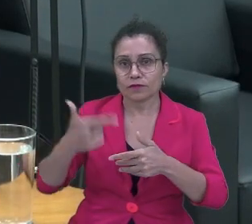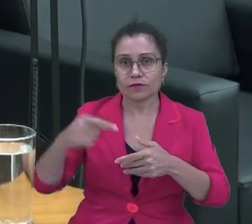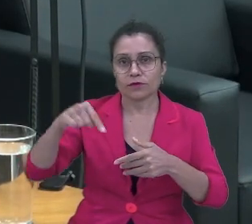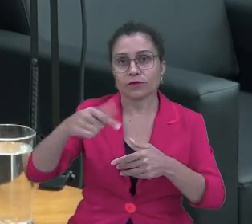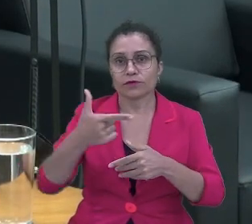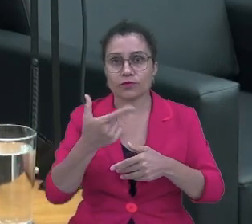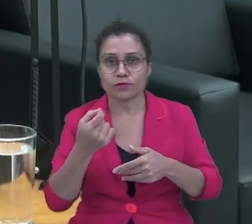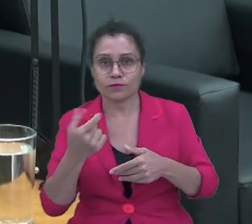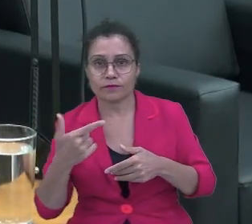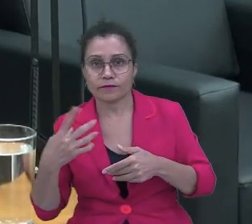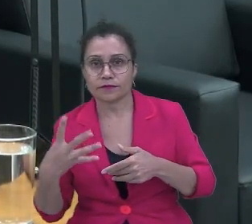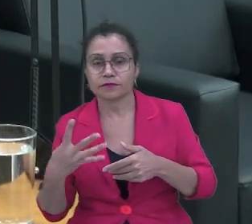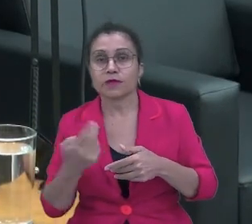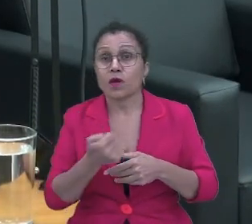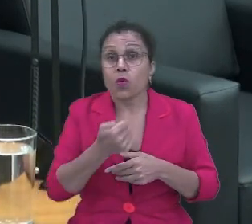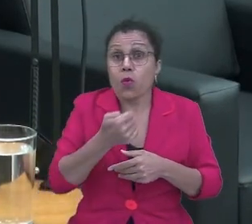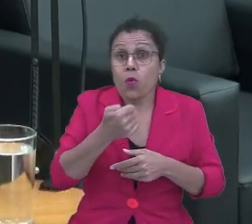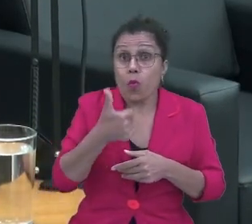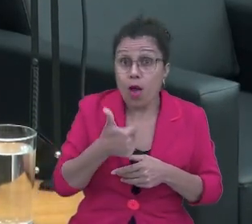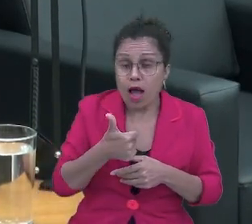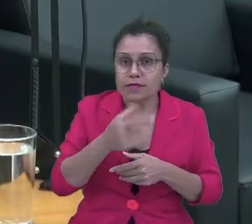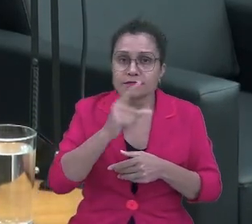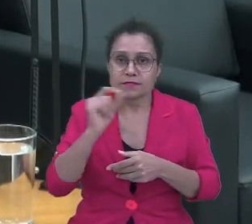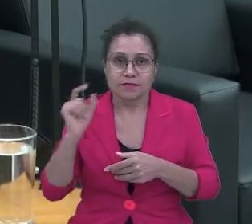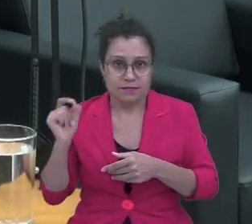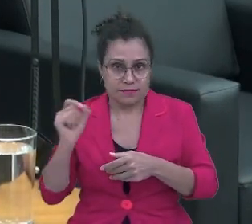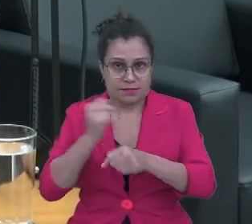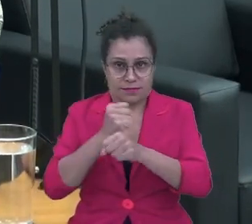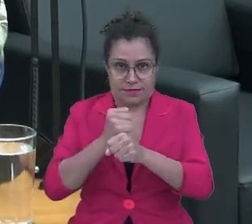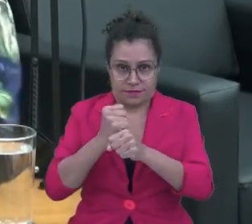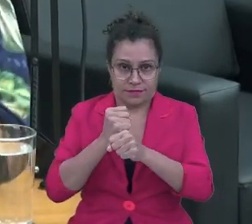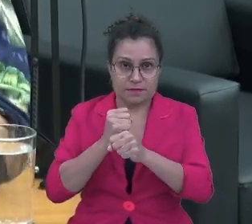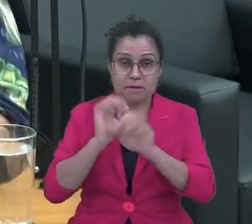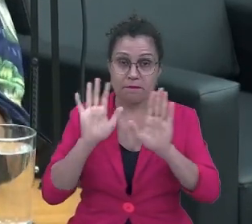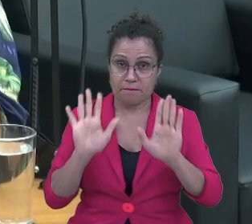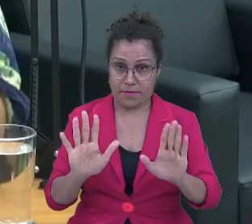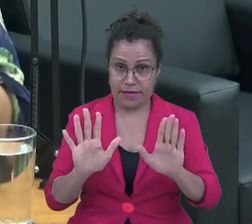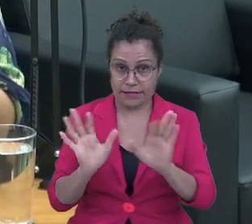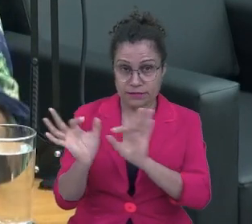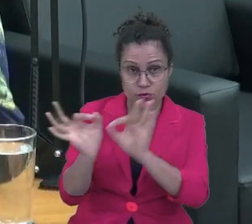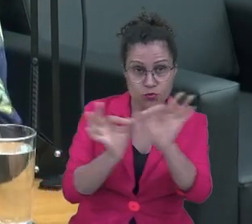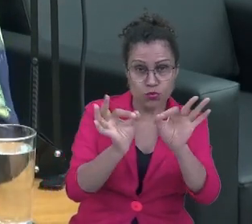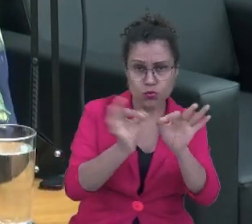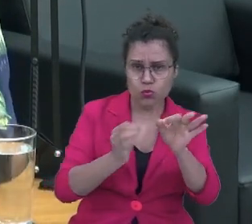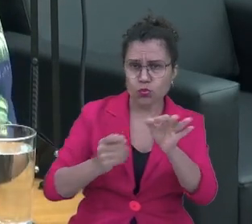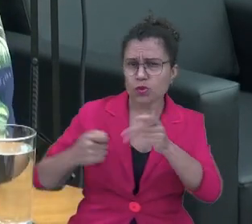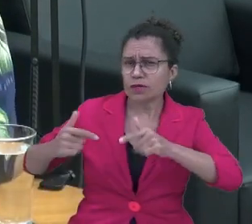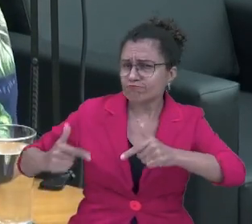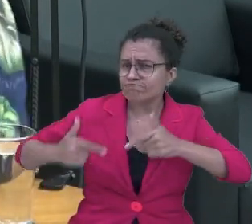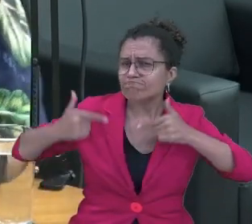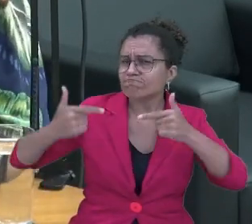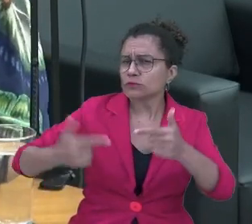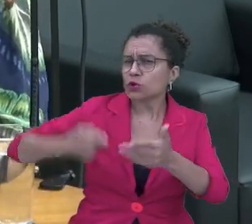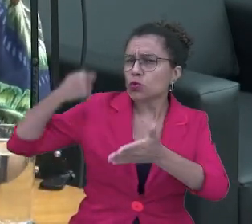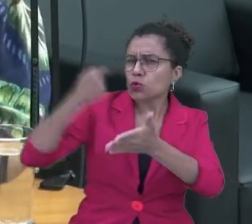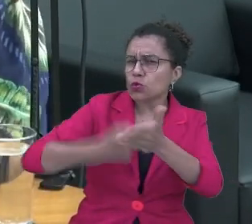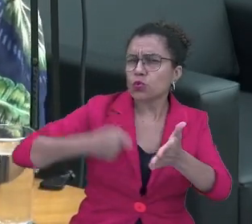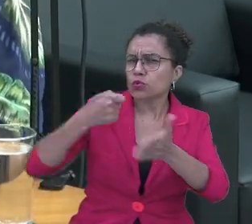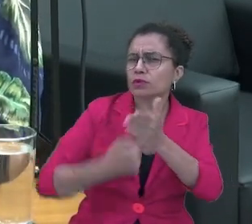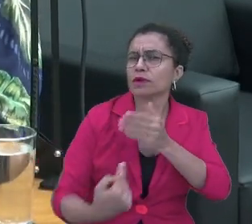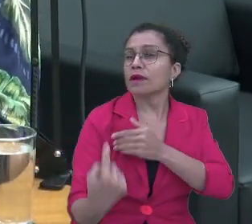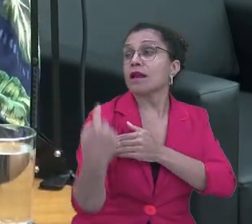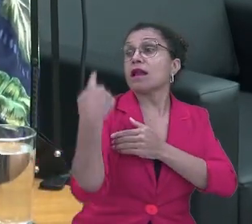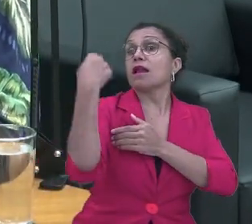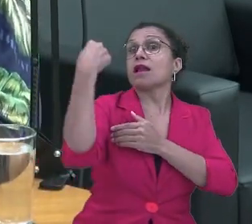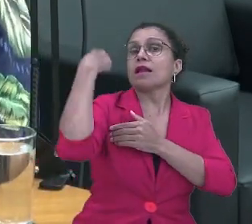né, 2024, quase um centenário, porém, a organização, a luta começou muito tempo antes, então nós vamos